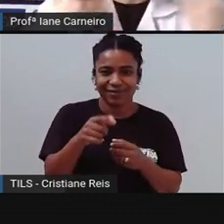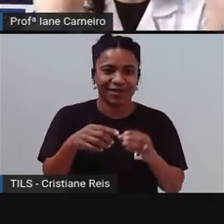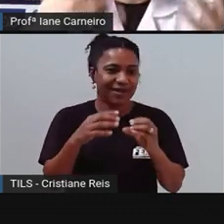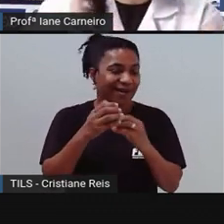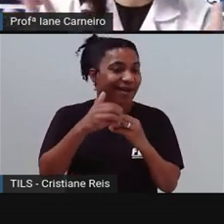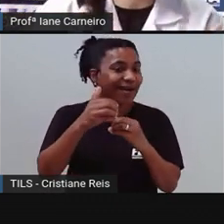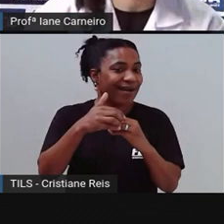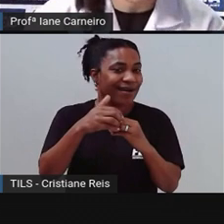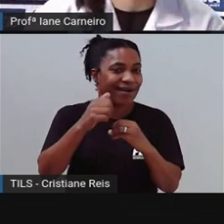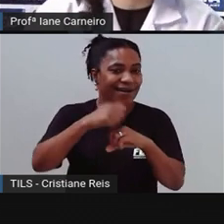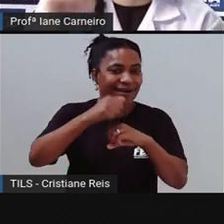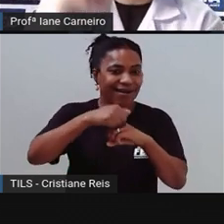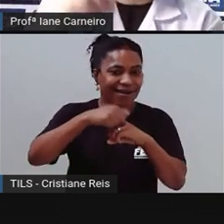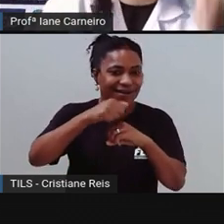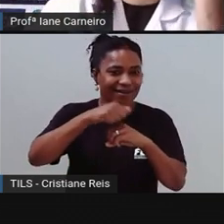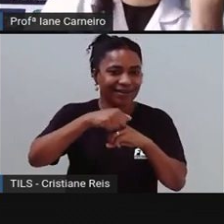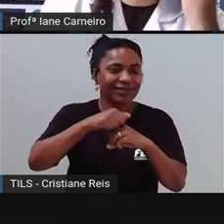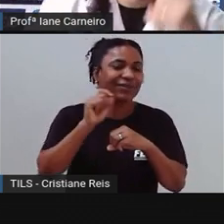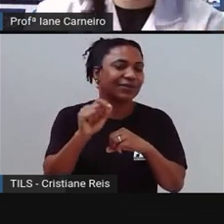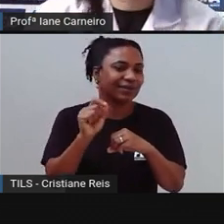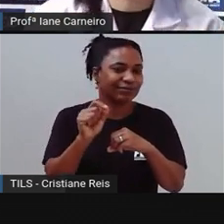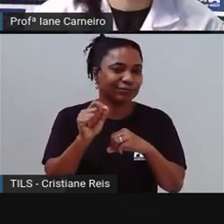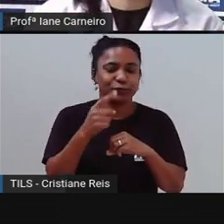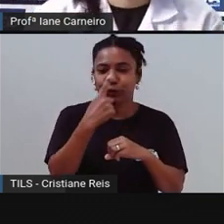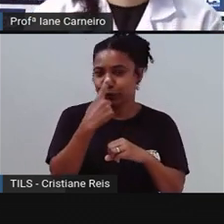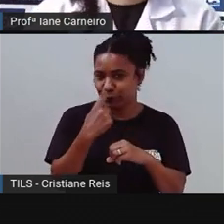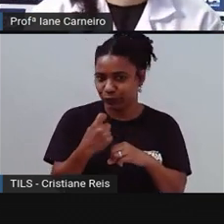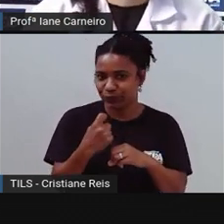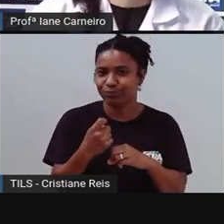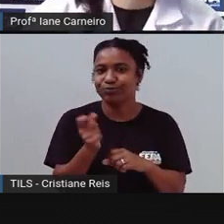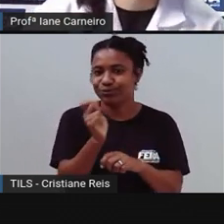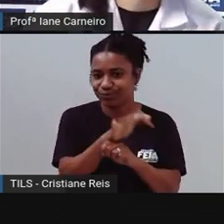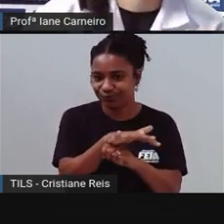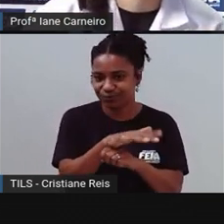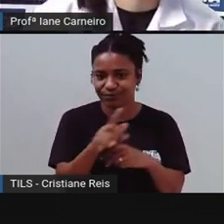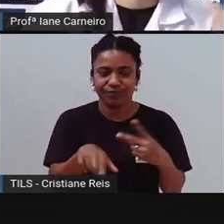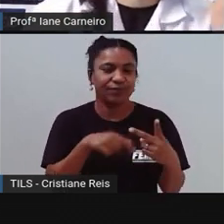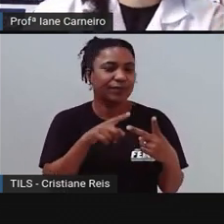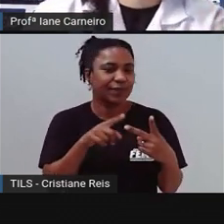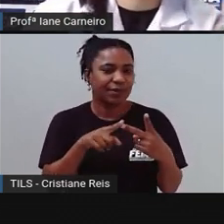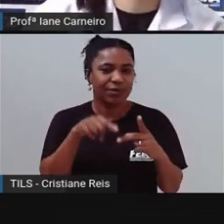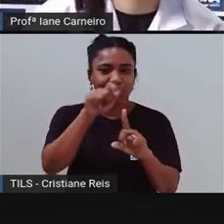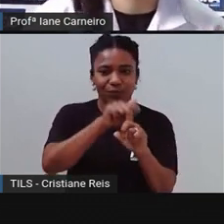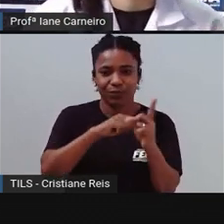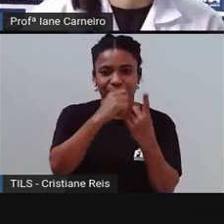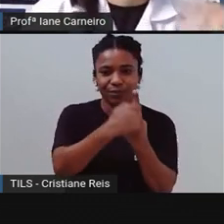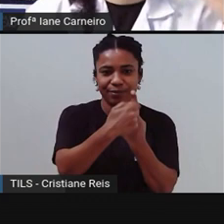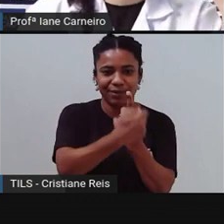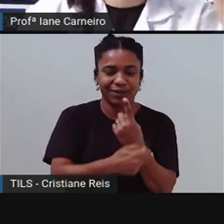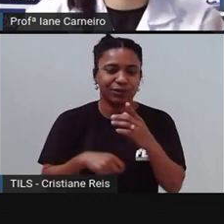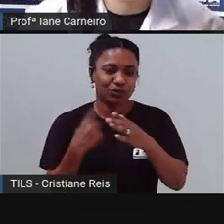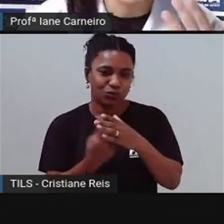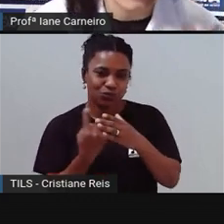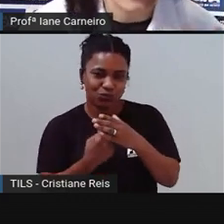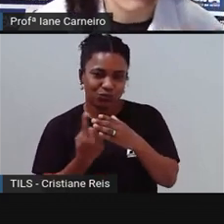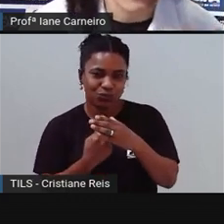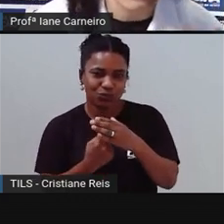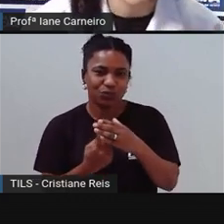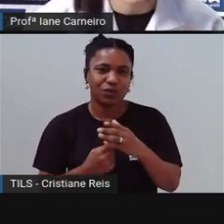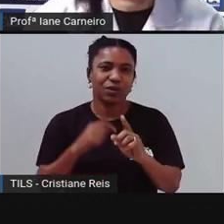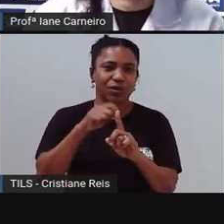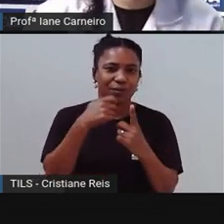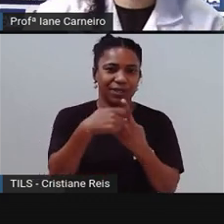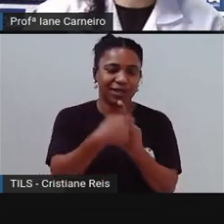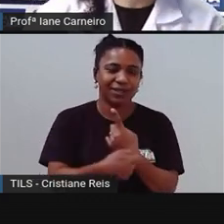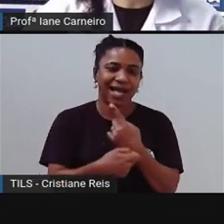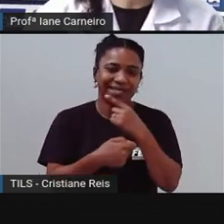comer, né? A gente vai descartar. Então já produziu um lixo. A casca da banana, se você fizer a vitamina, se você for comer aquela